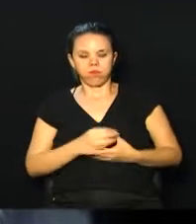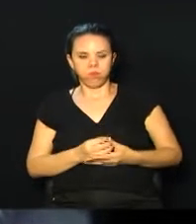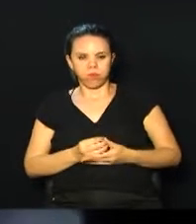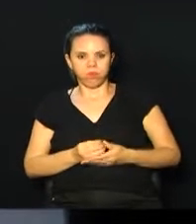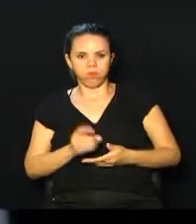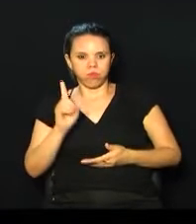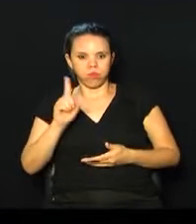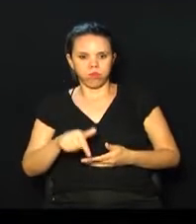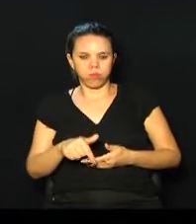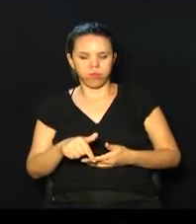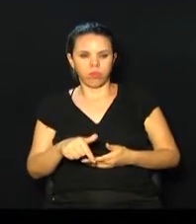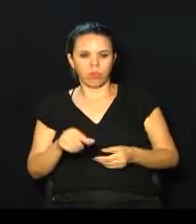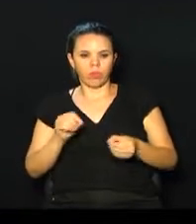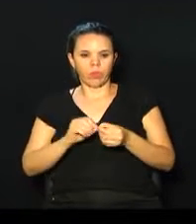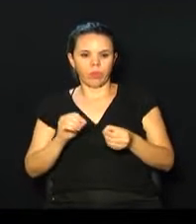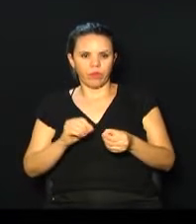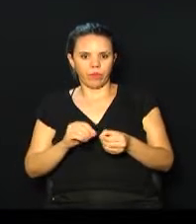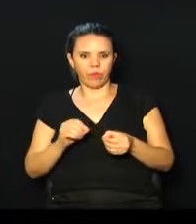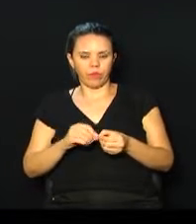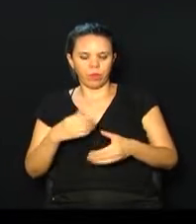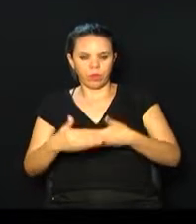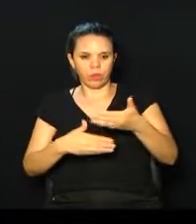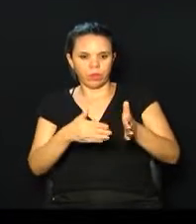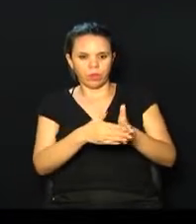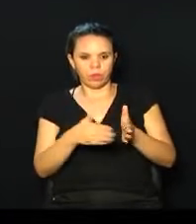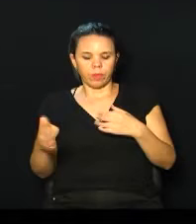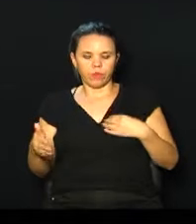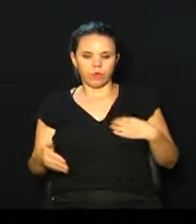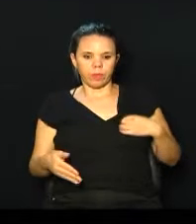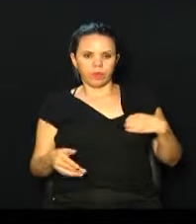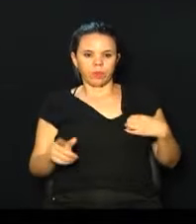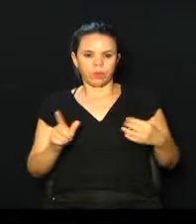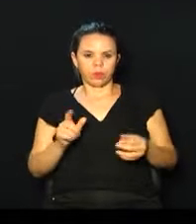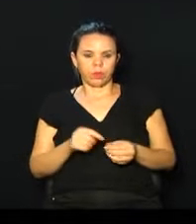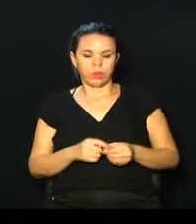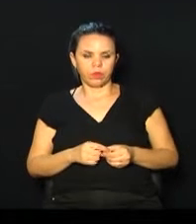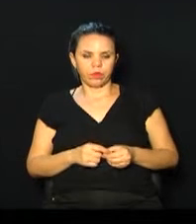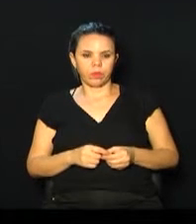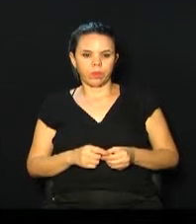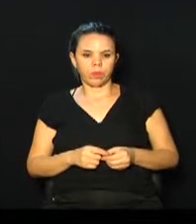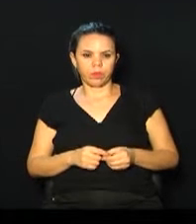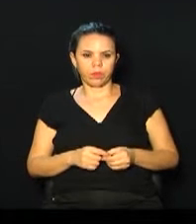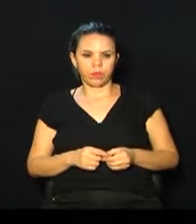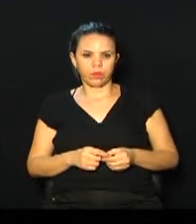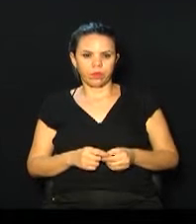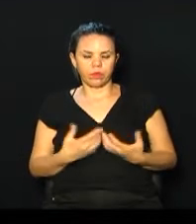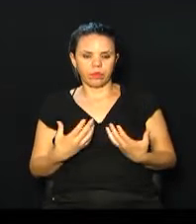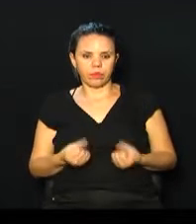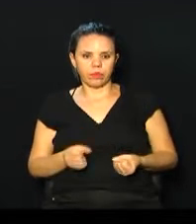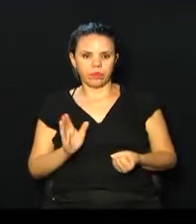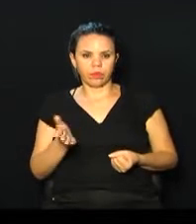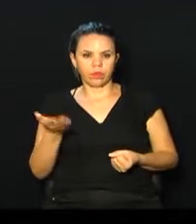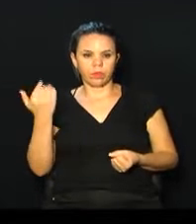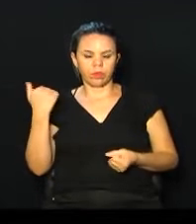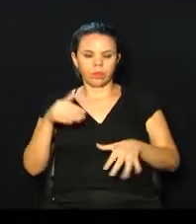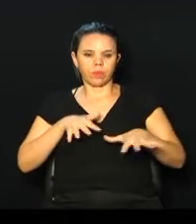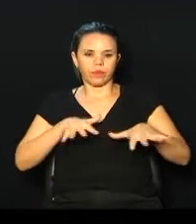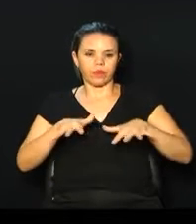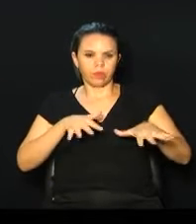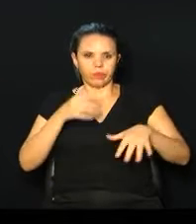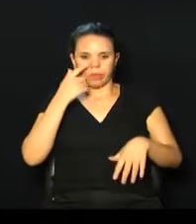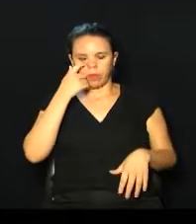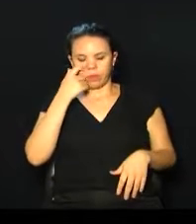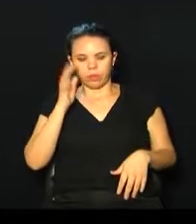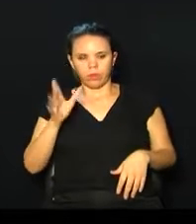isso é o que estará sendo feito. Na sequência, evidentemente, ou até em paralelo, já estamos nos movimentando, porque nós